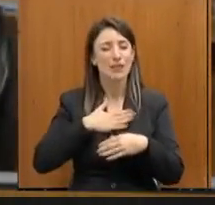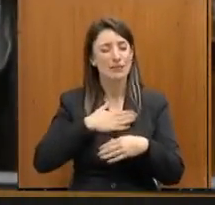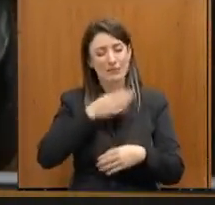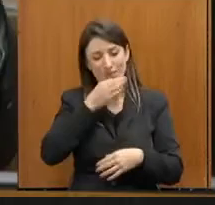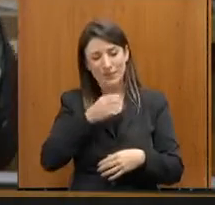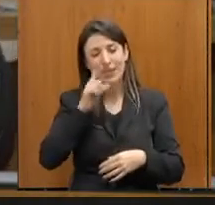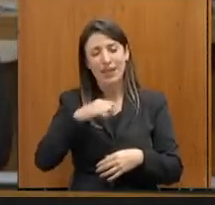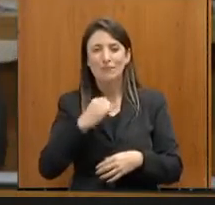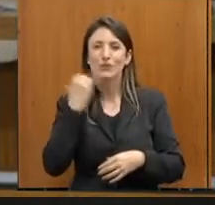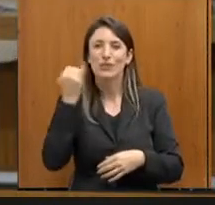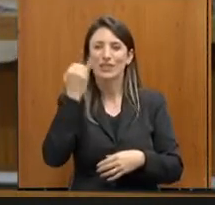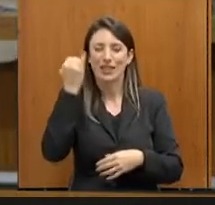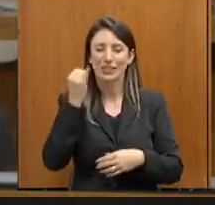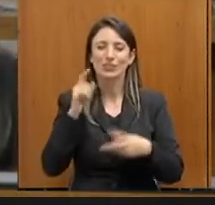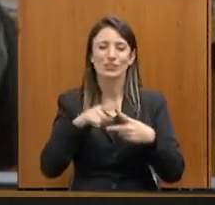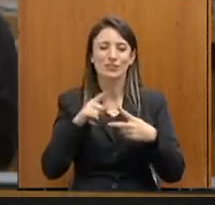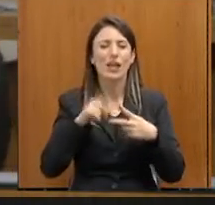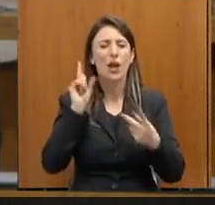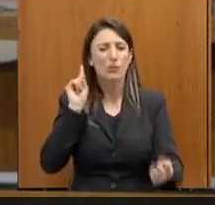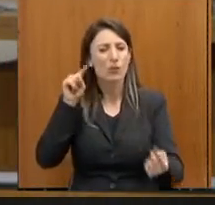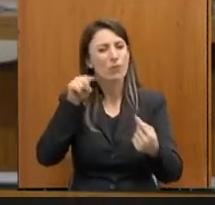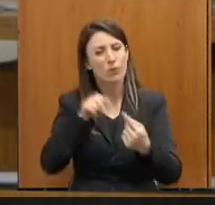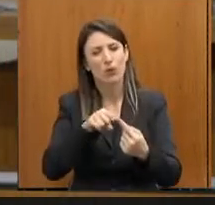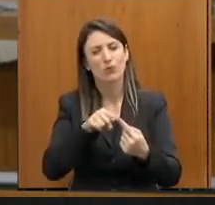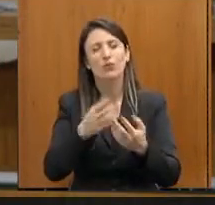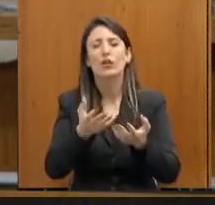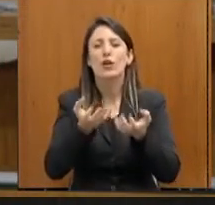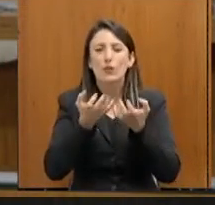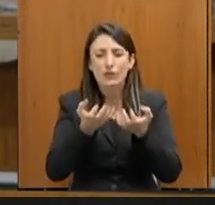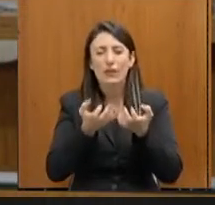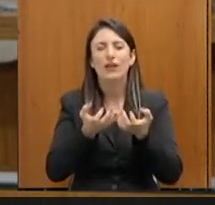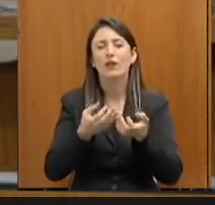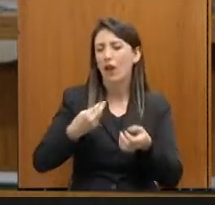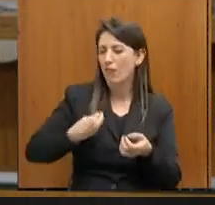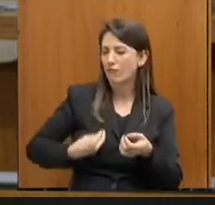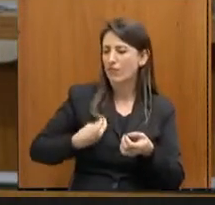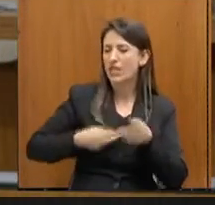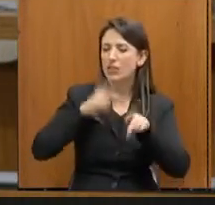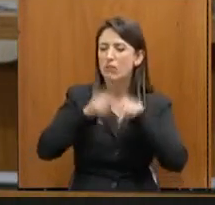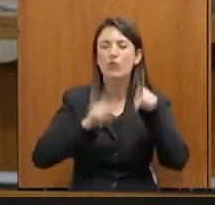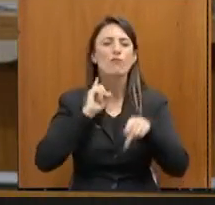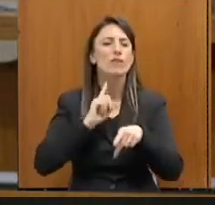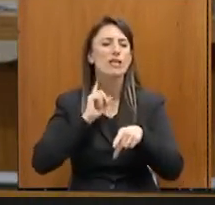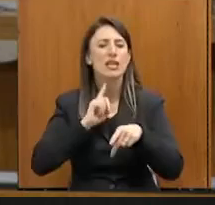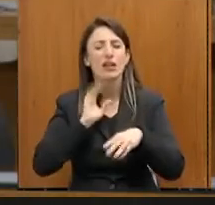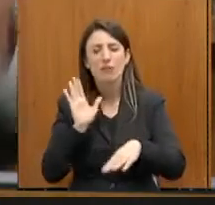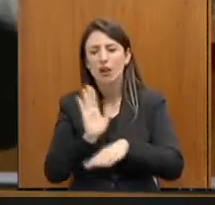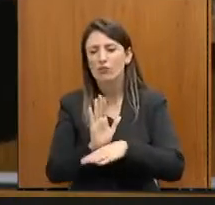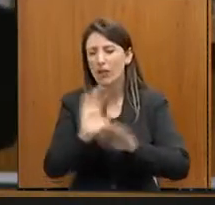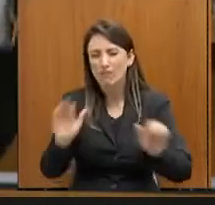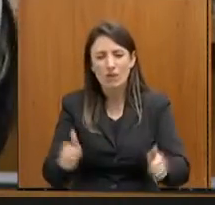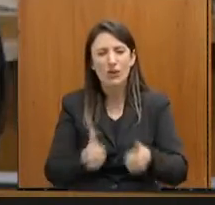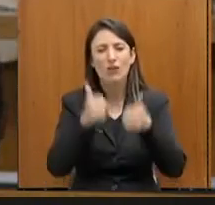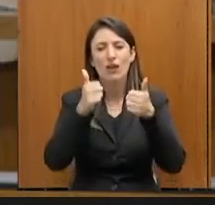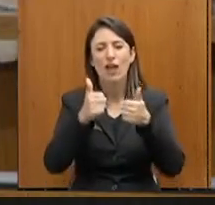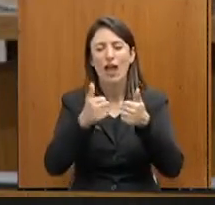é a nossa Nosso propósito de transformar a vida dos mineiros com a nossa energia e a nossa